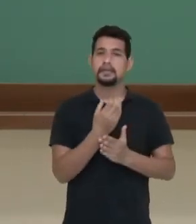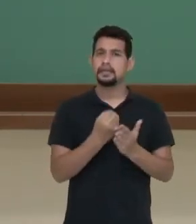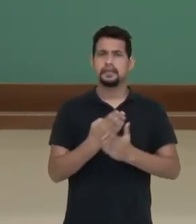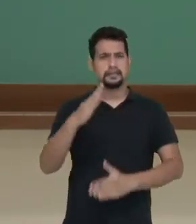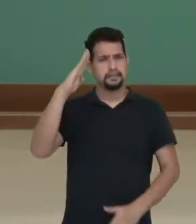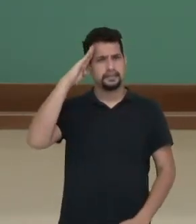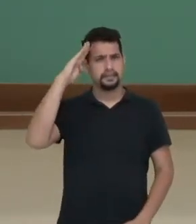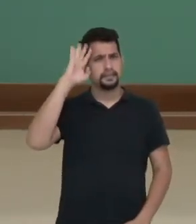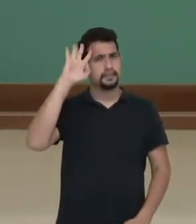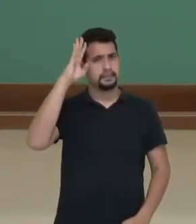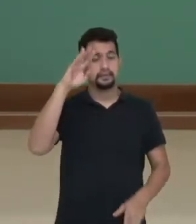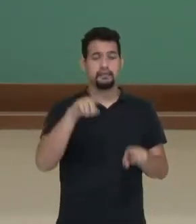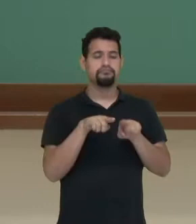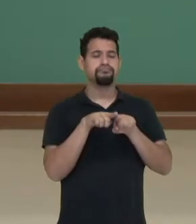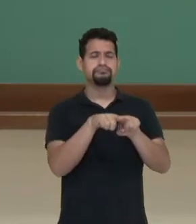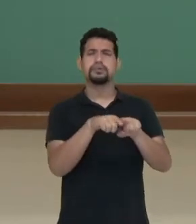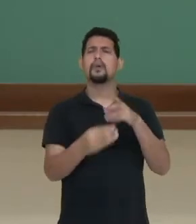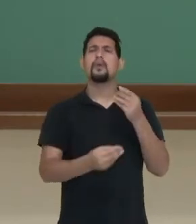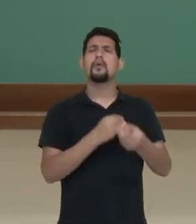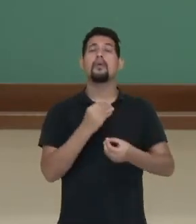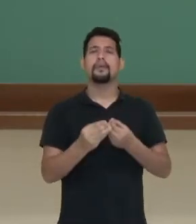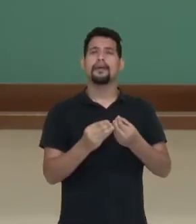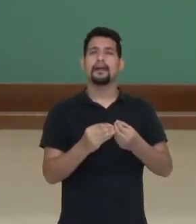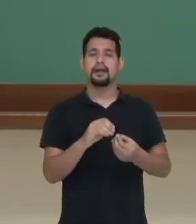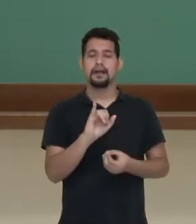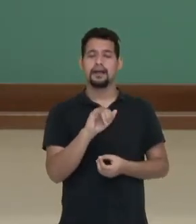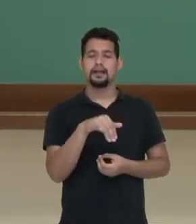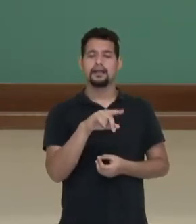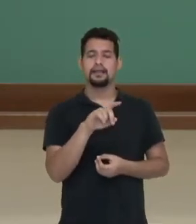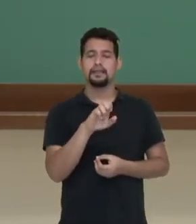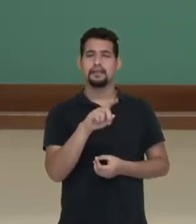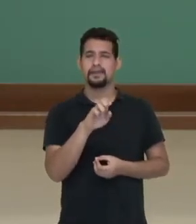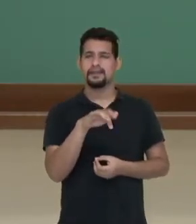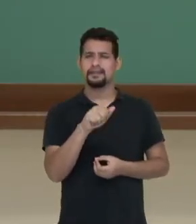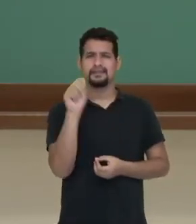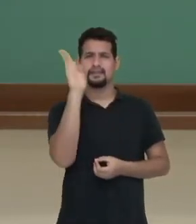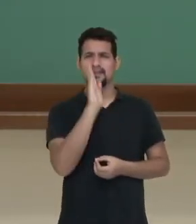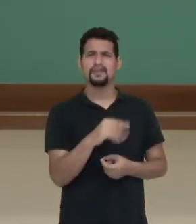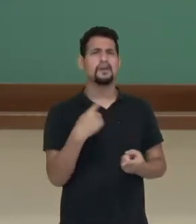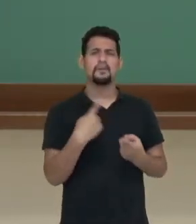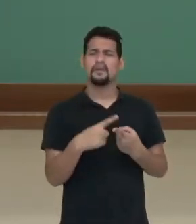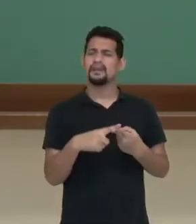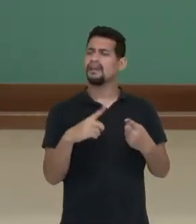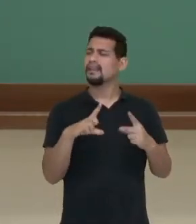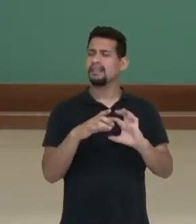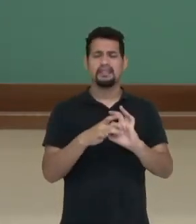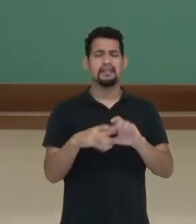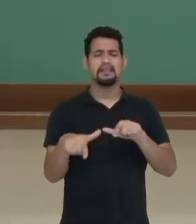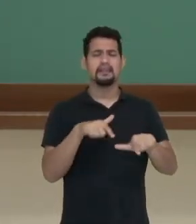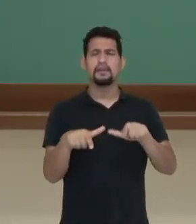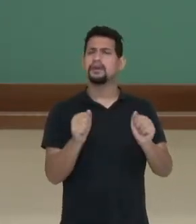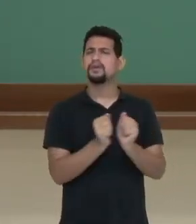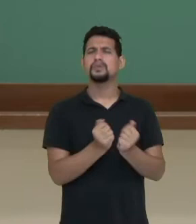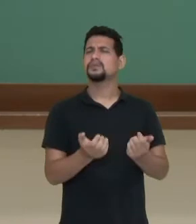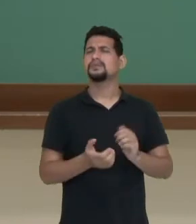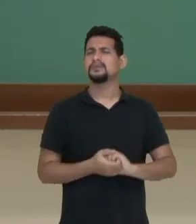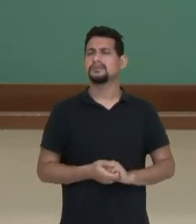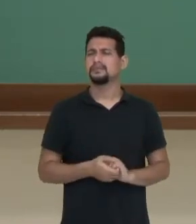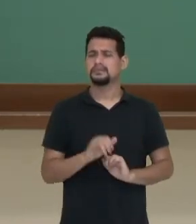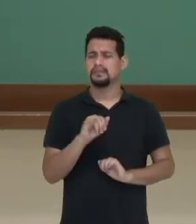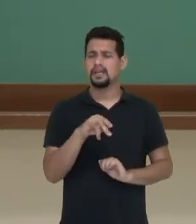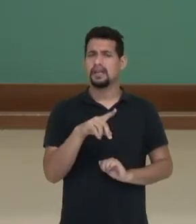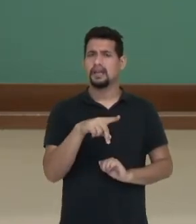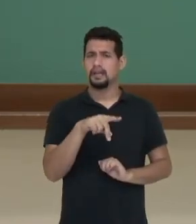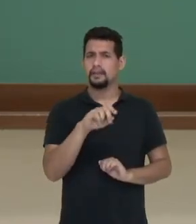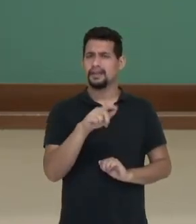ocorre simultaneamente com a independência do Brasil. Por que motivos o Exército teve que atuar na independência? Vocês vão ter